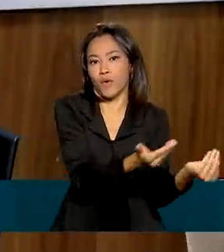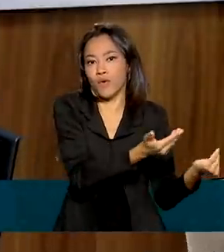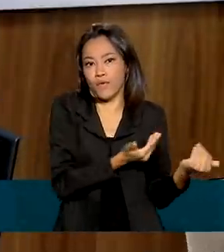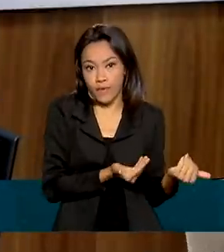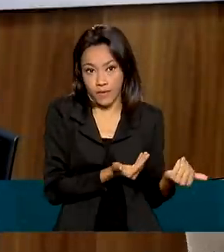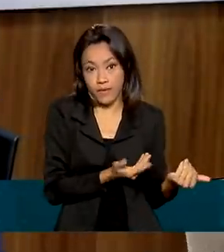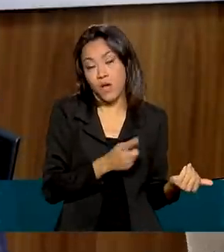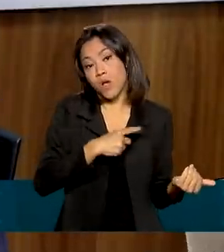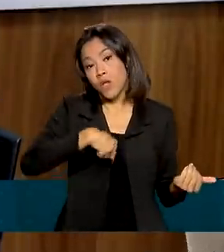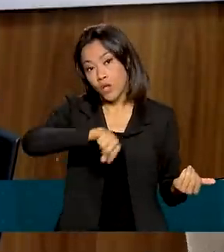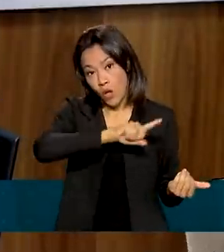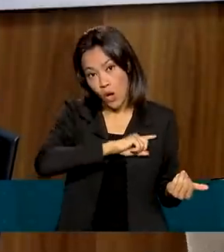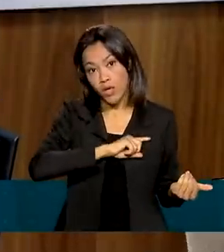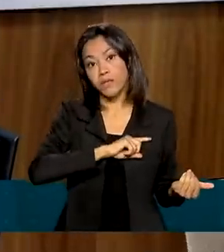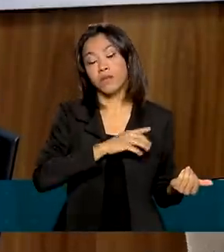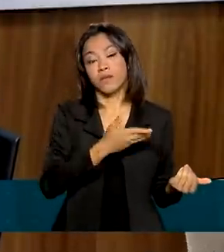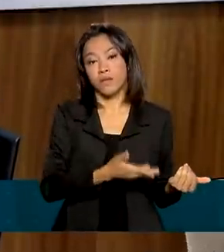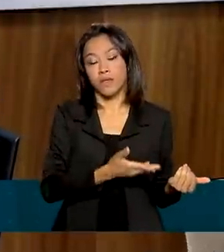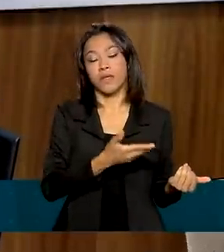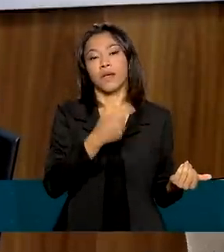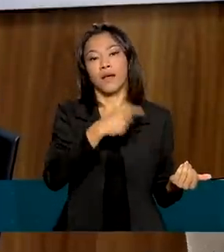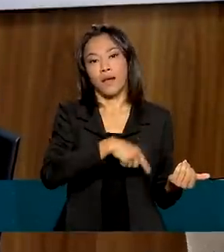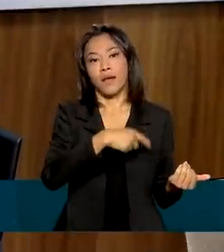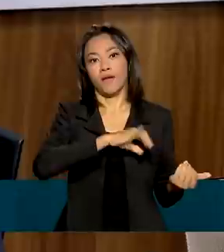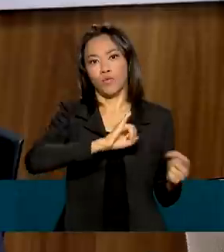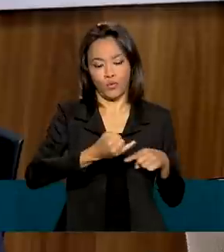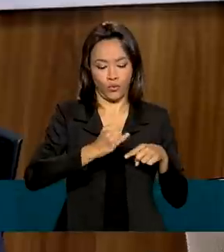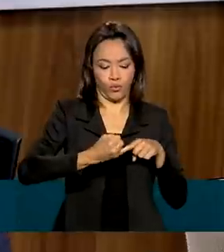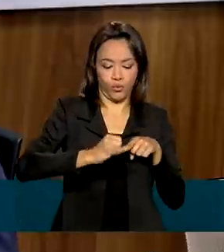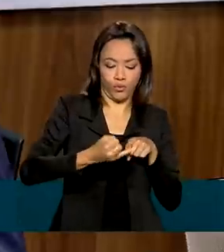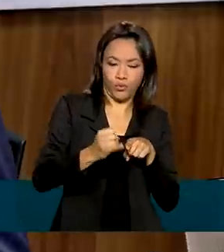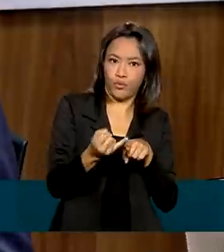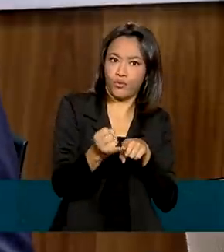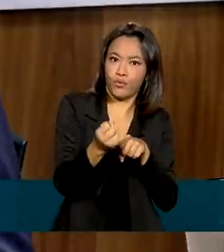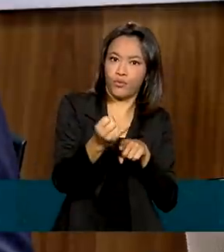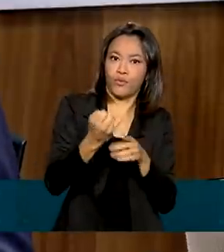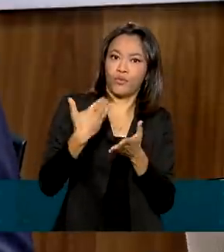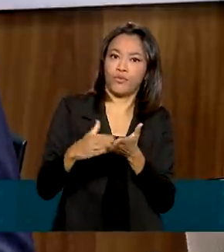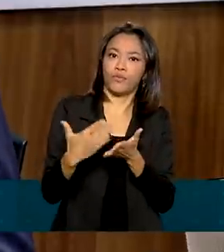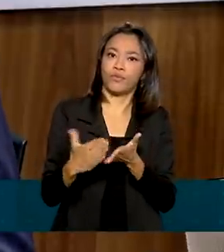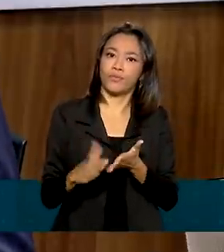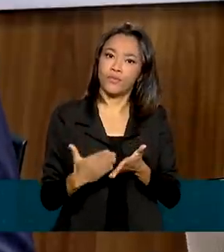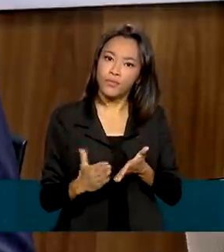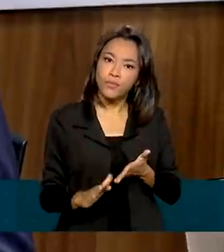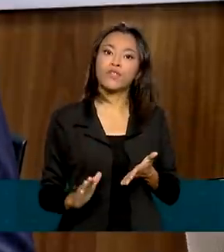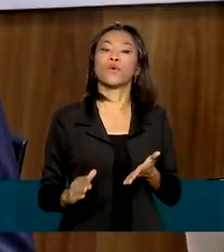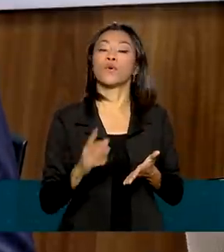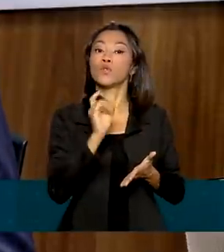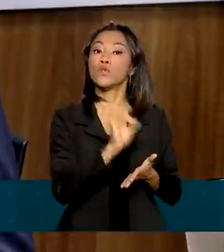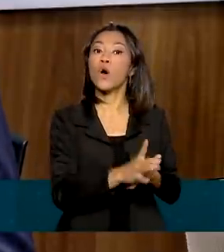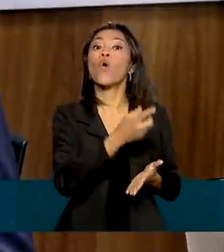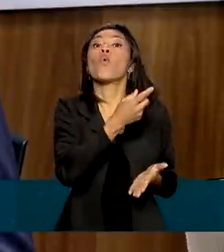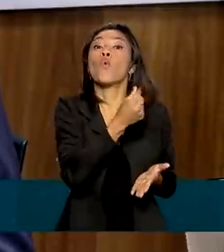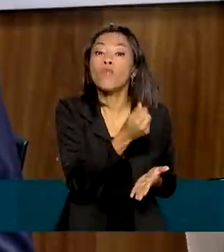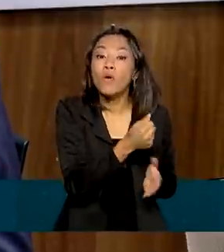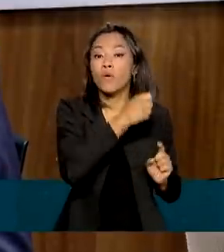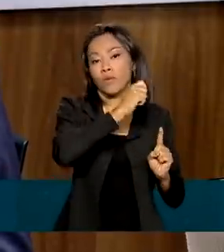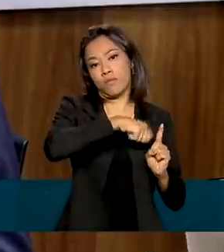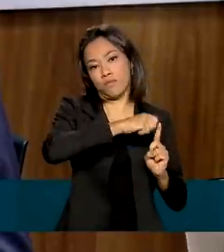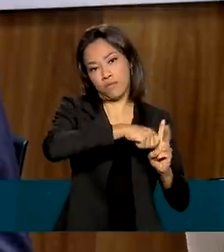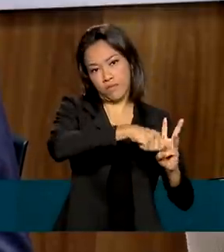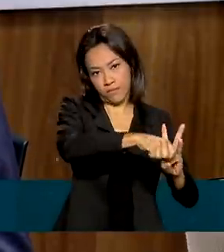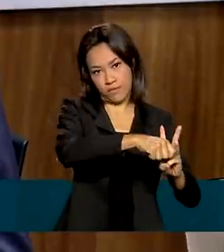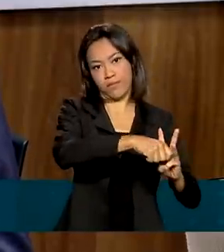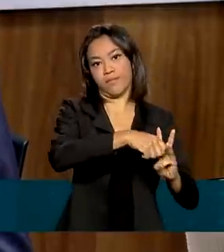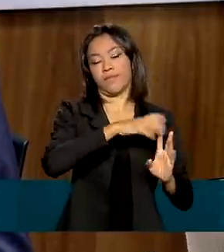completamente o que tinha agregado em forma de juros e ficou apenas o valor então bruto das mensalidades